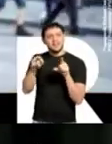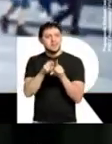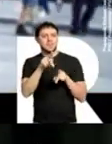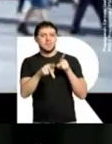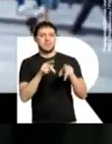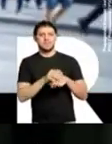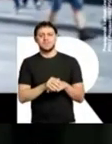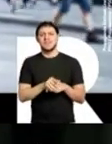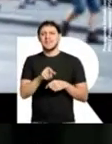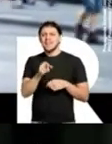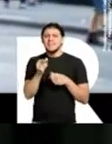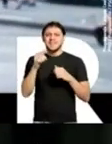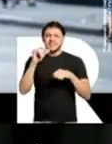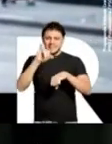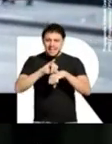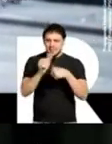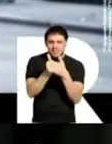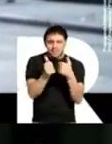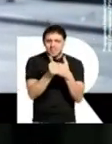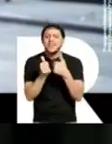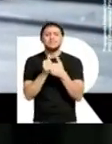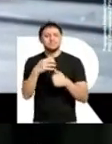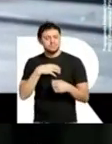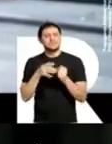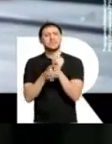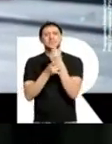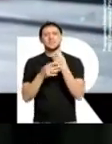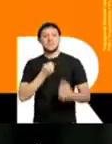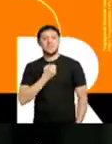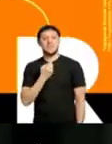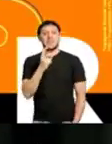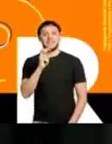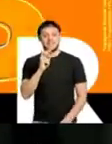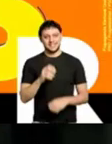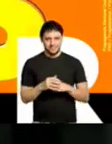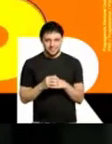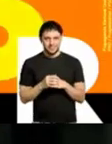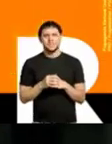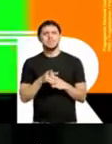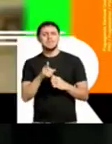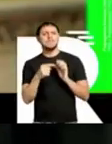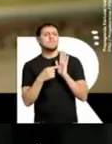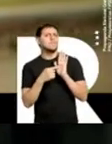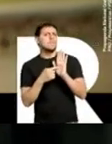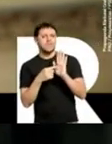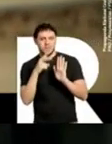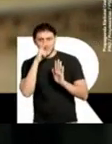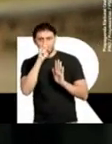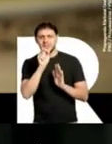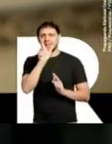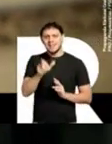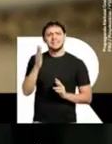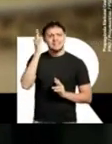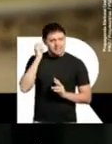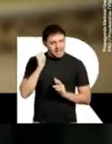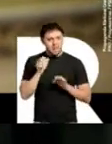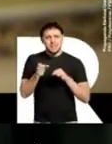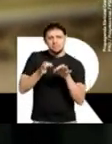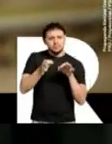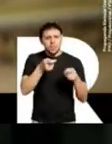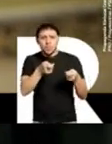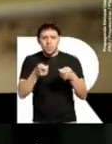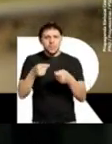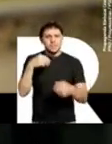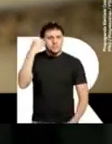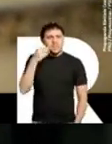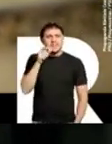população. Eu me sinto mais segura aqui no centro com eles aqui próximo. A cada distância tem um. Com a força de quem já mostrou que sabe governar